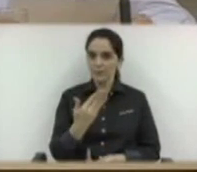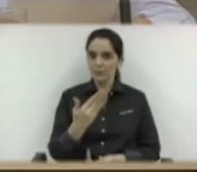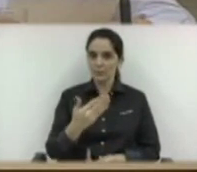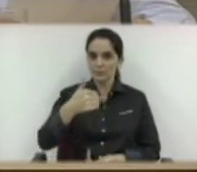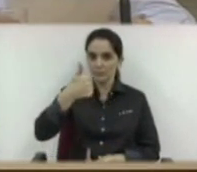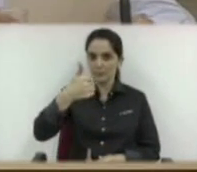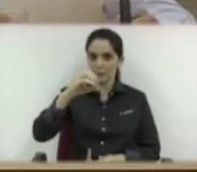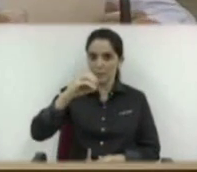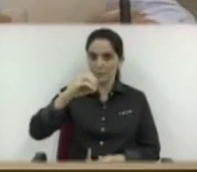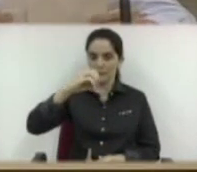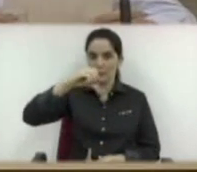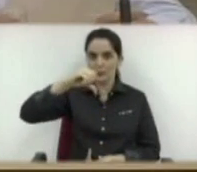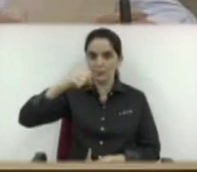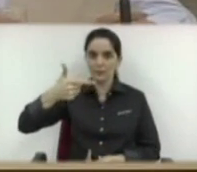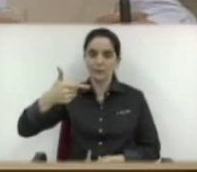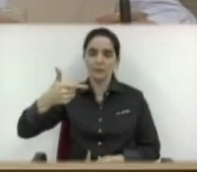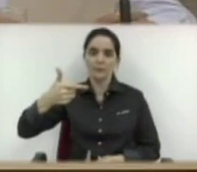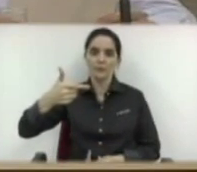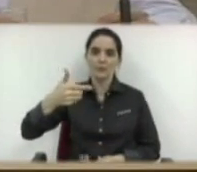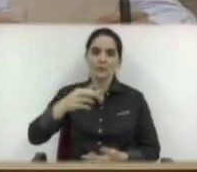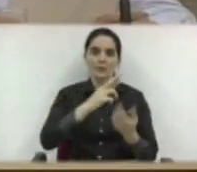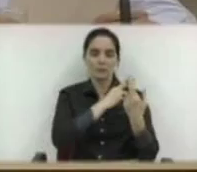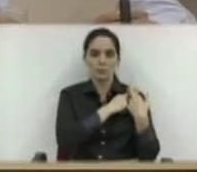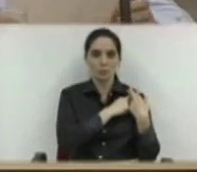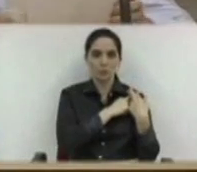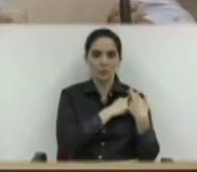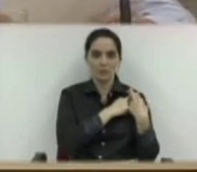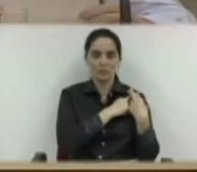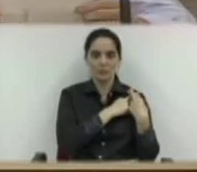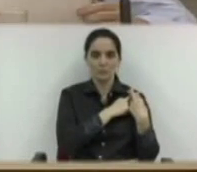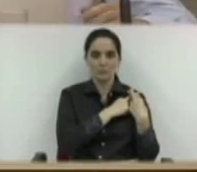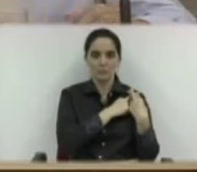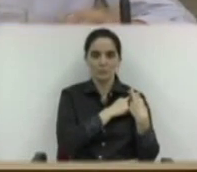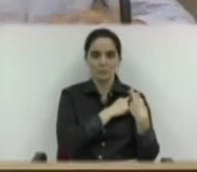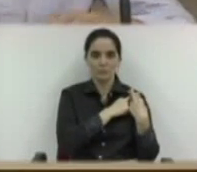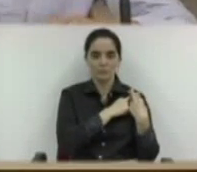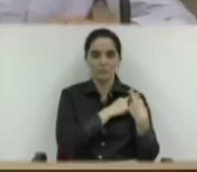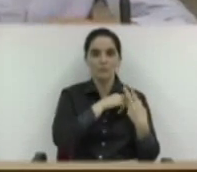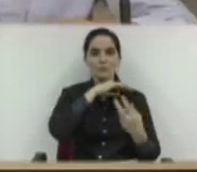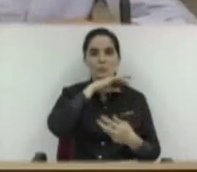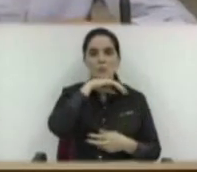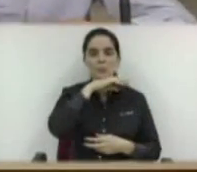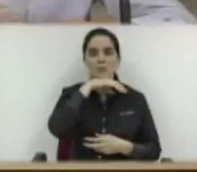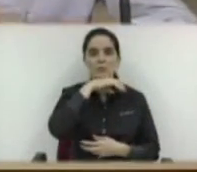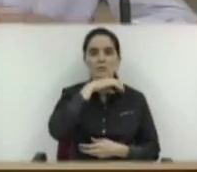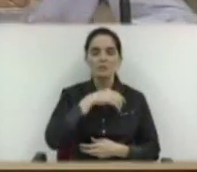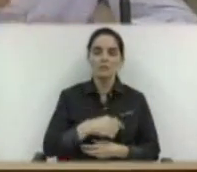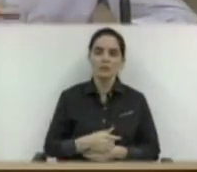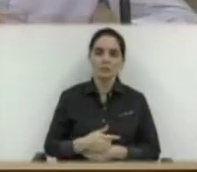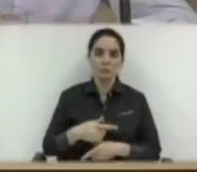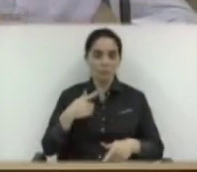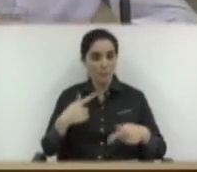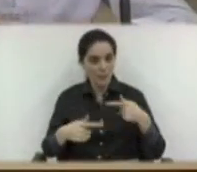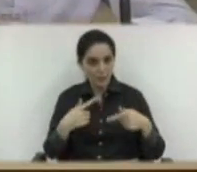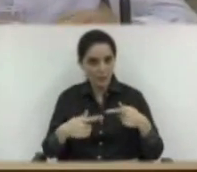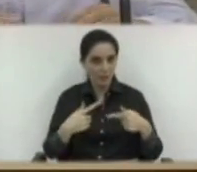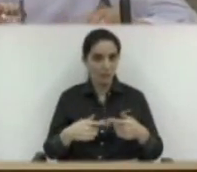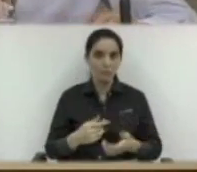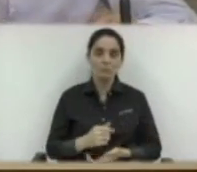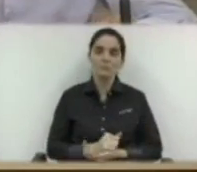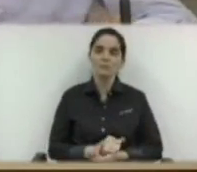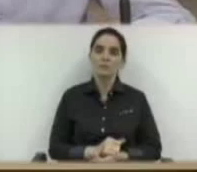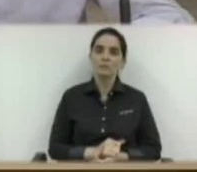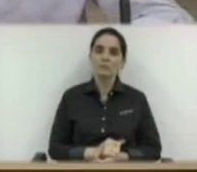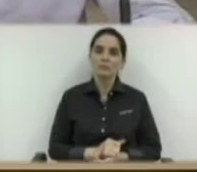Requerimento 1092. Autor, vereador André Henrique da Silva. Requerimento número 1092 em